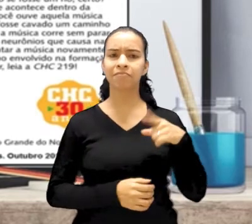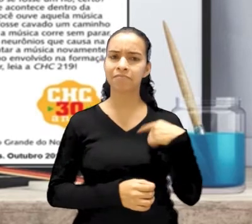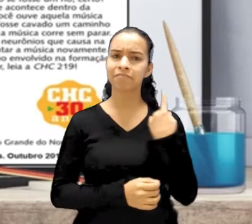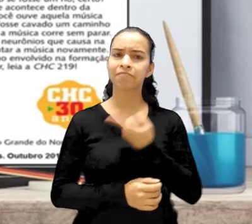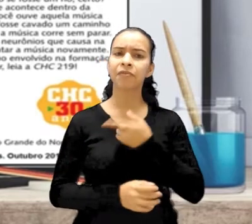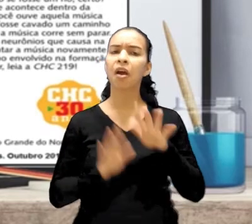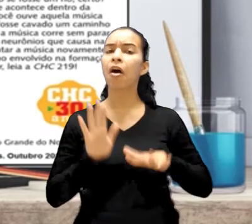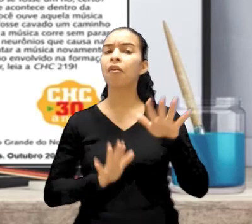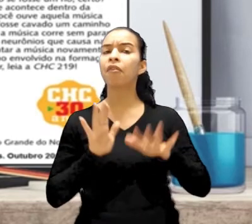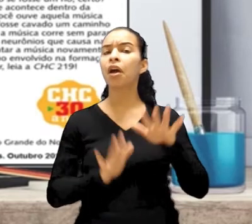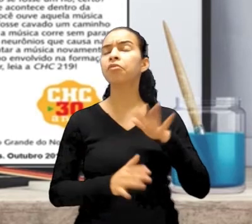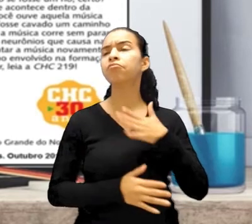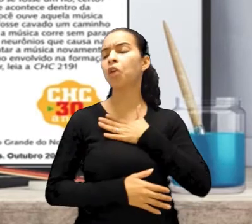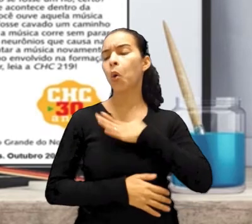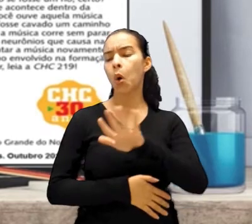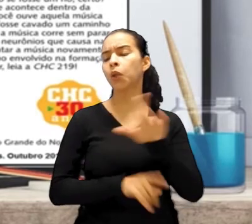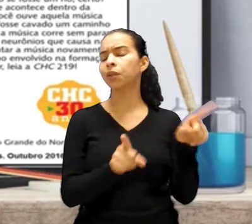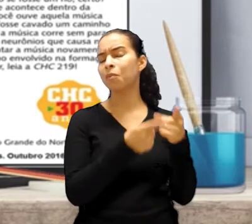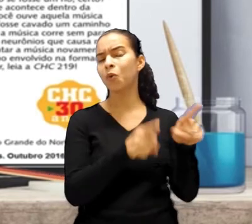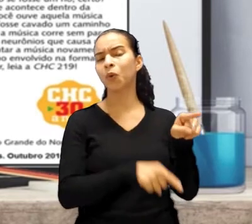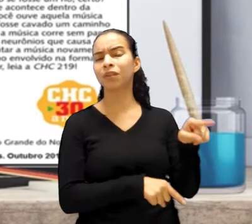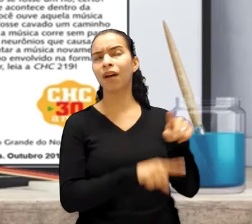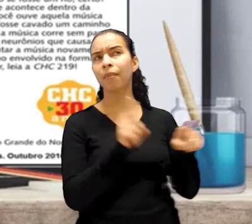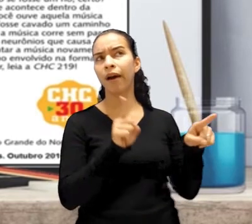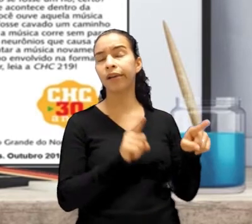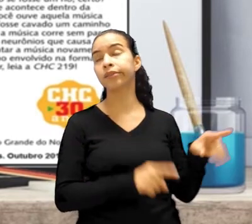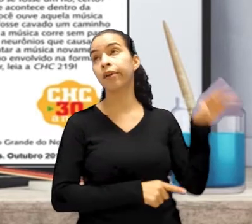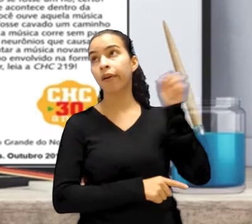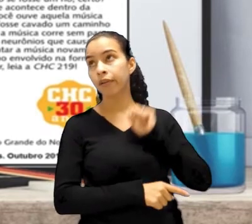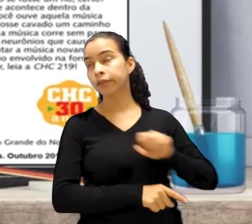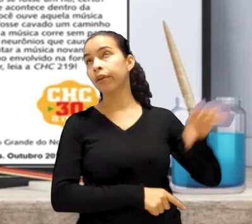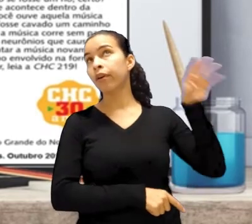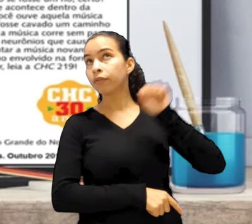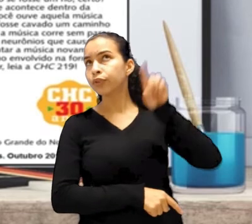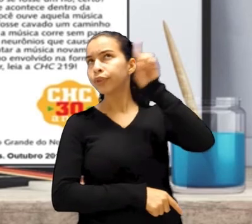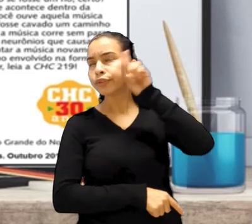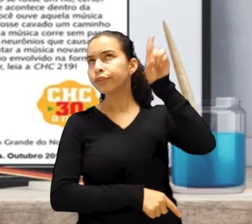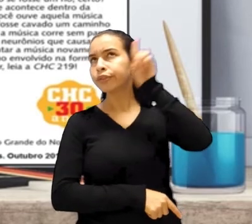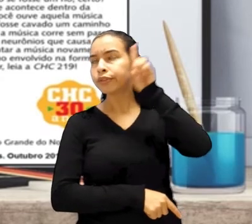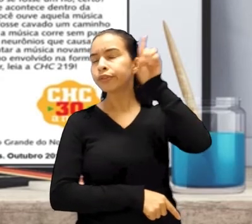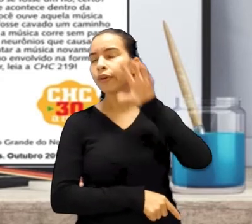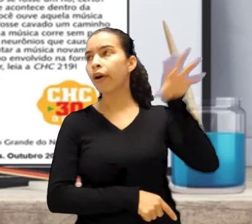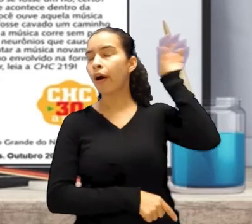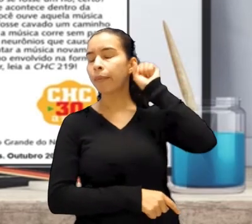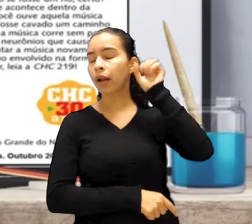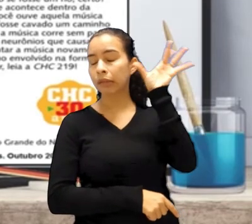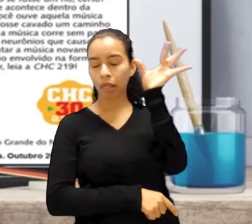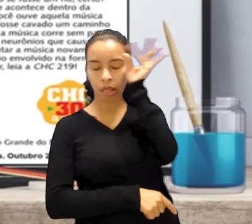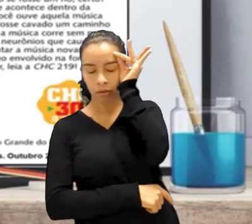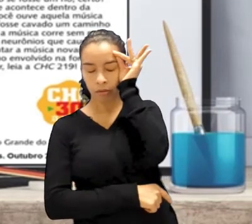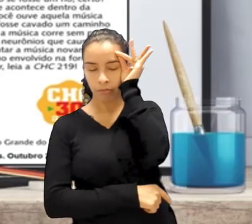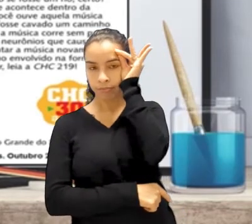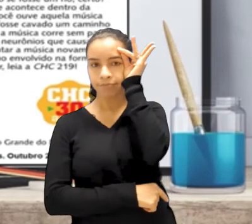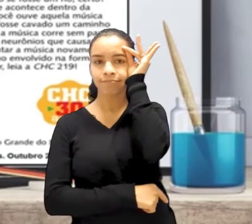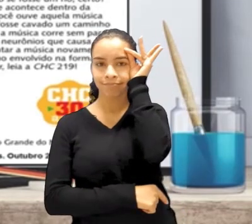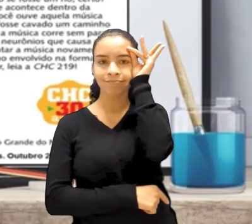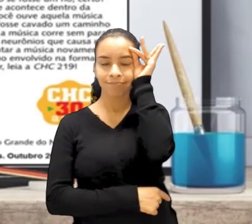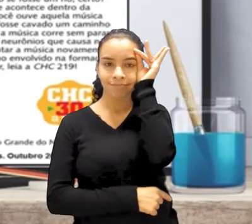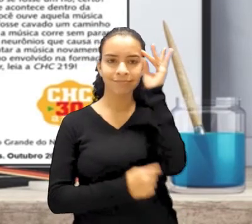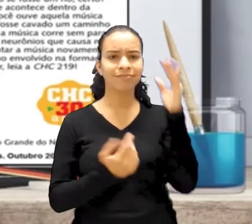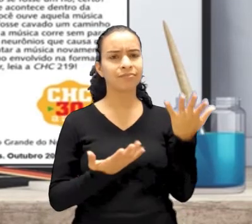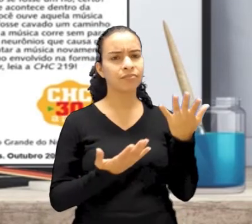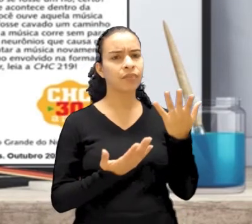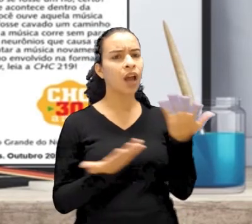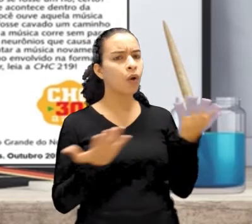gente nem gosta de determinada música e quando vê está cantando aquela música. Então vamos prestar atenção aqui, né? Até na organização